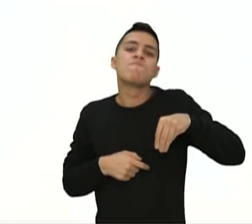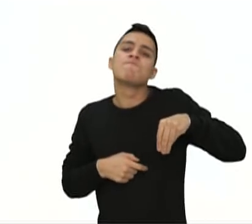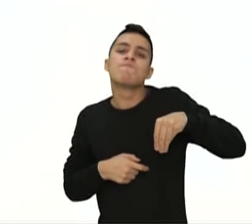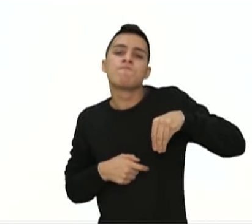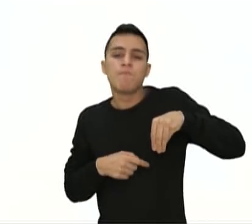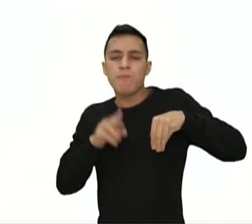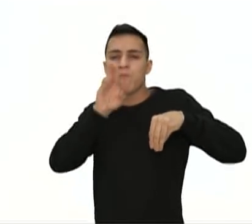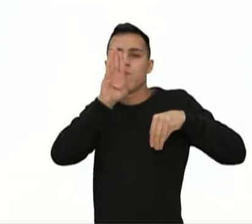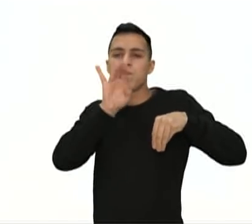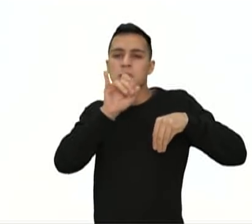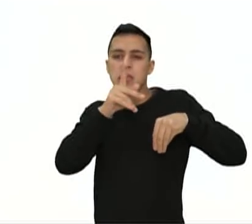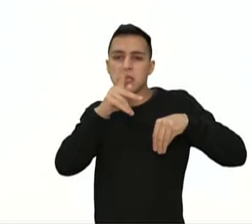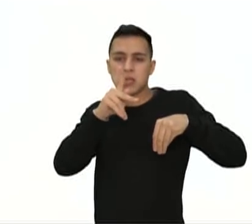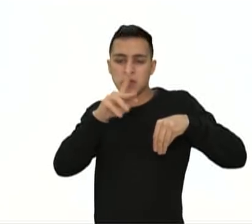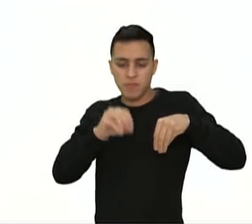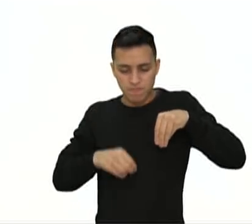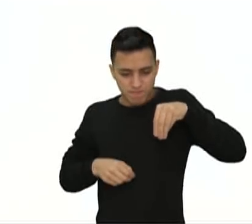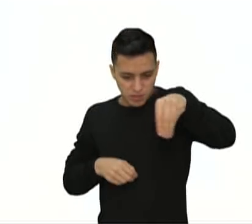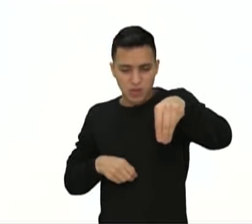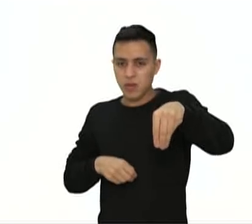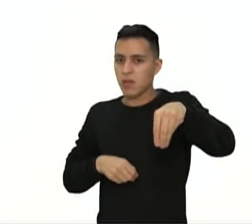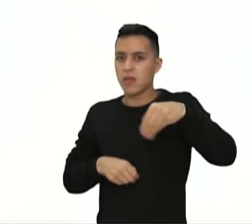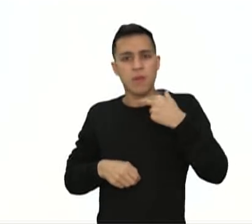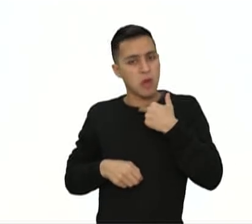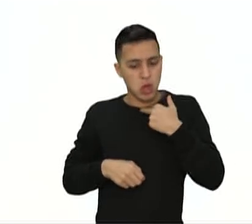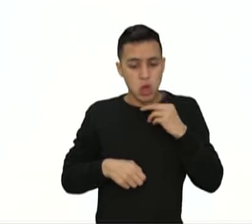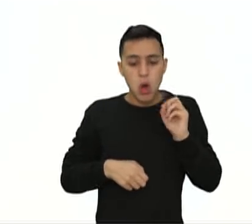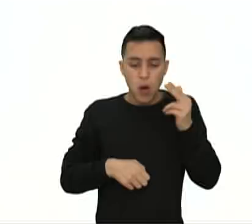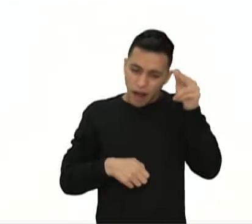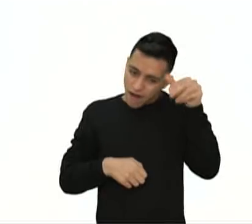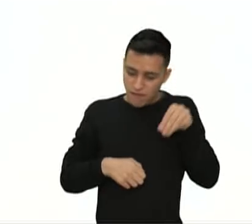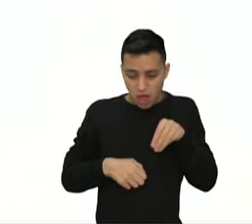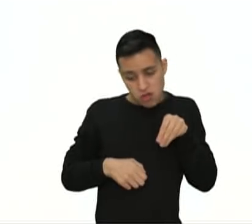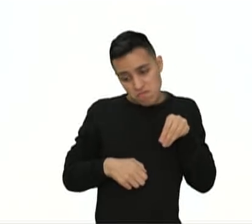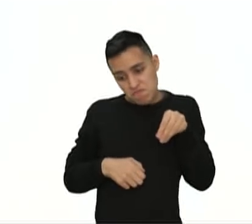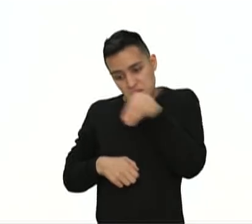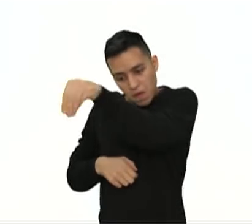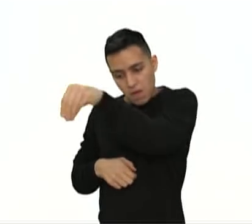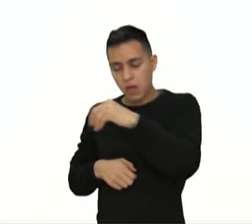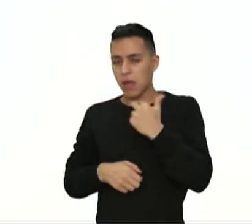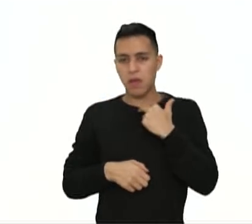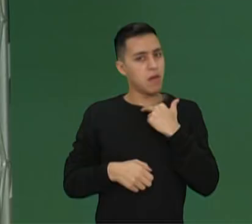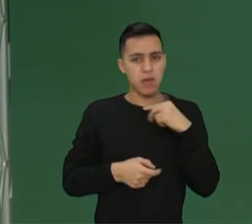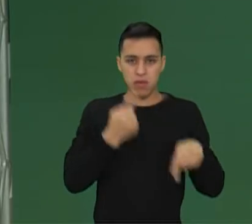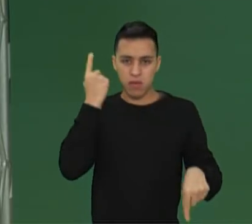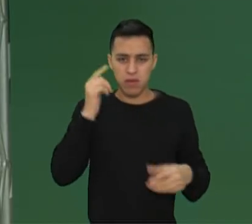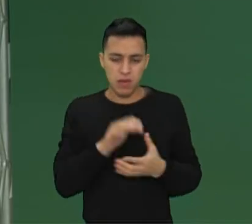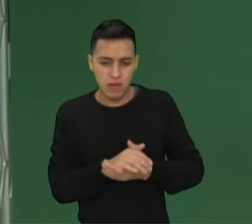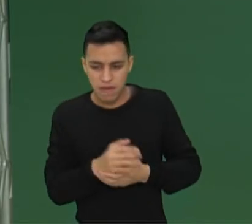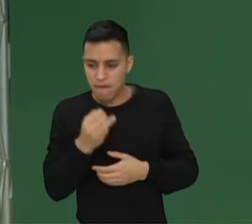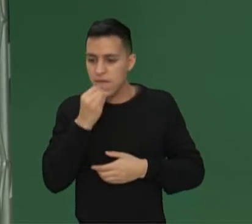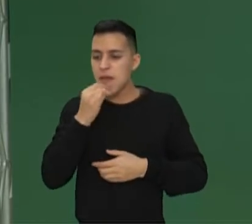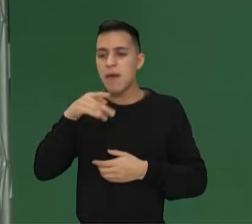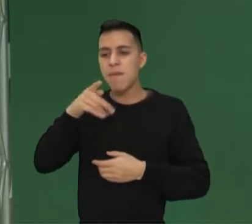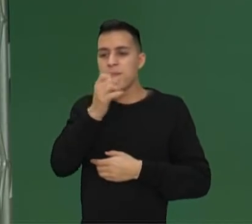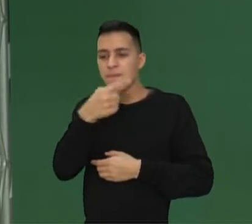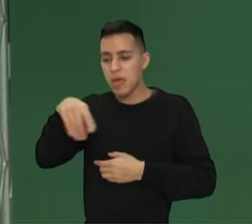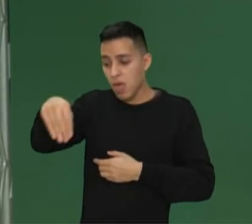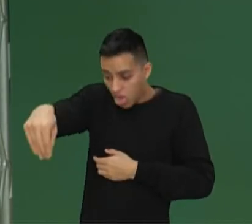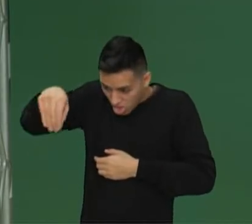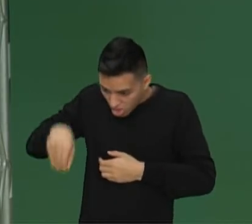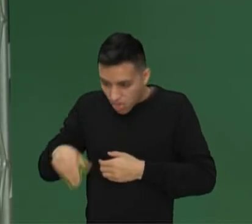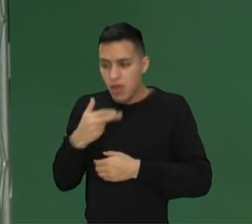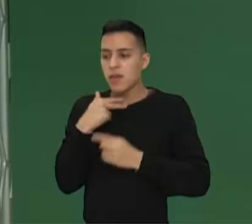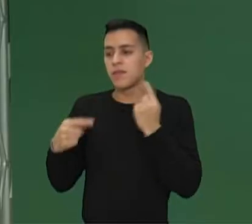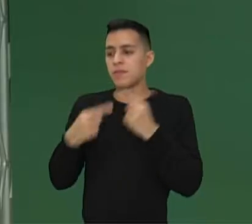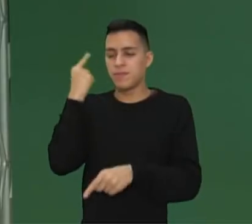com o bispo ou em diagonal com o cavalo. Isso é um exemplo, né? Por exemplo, voltar com o peão também é um